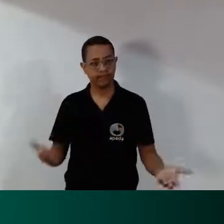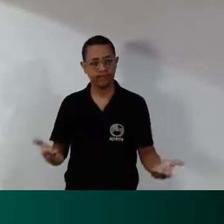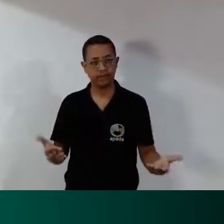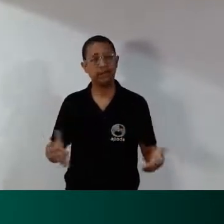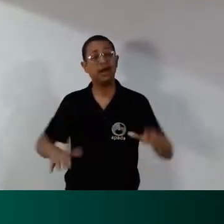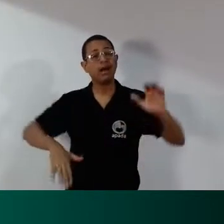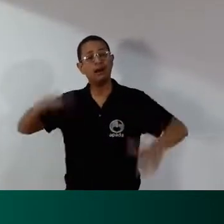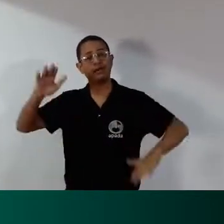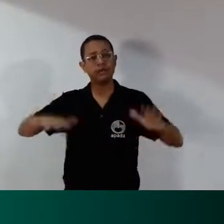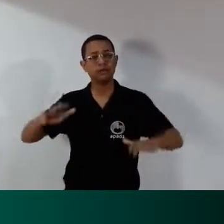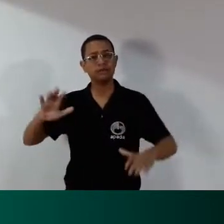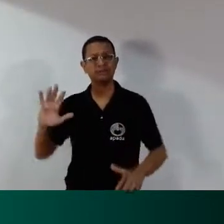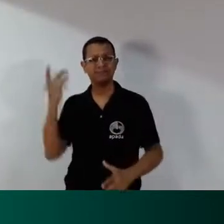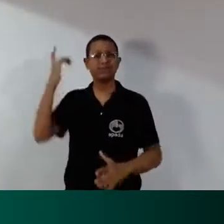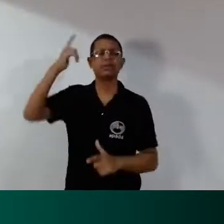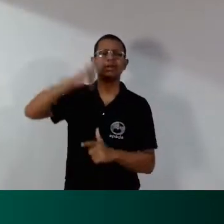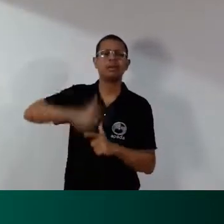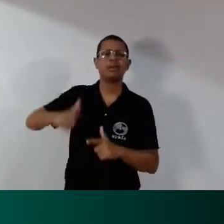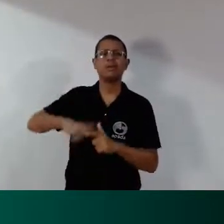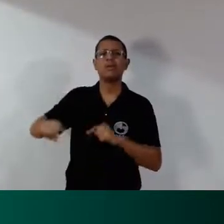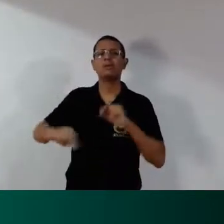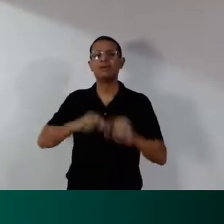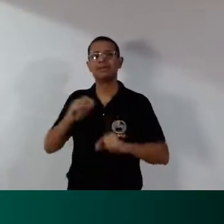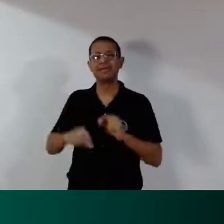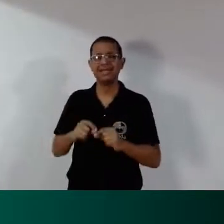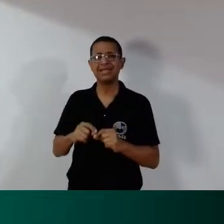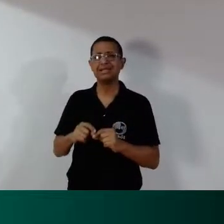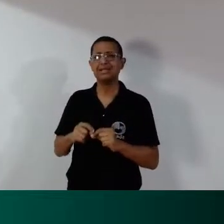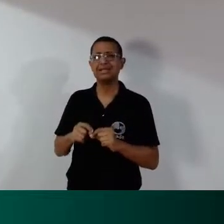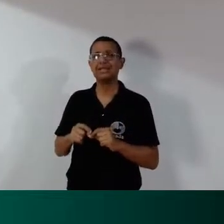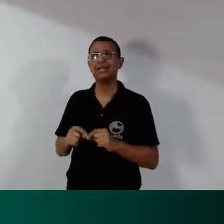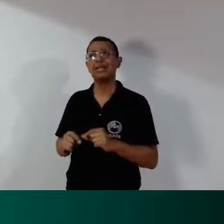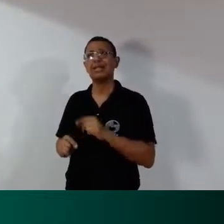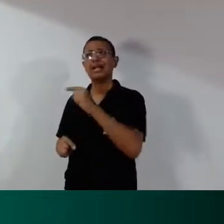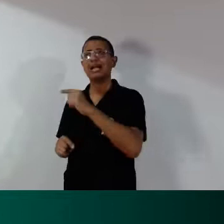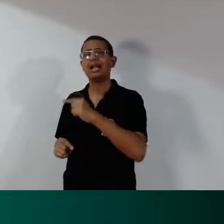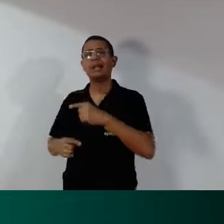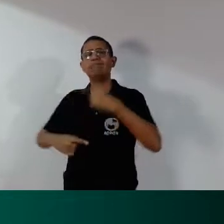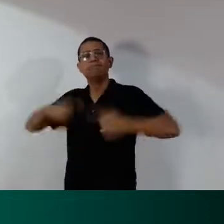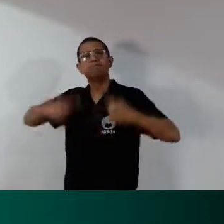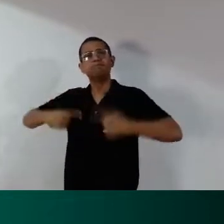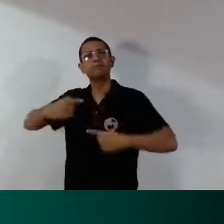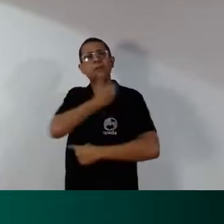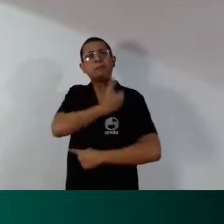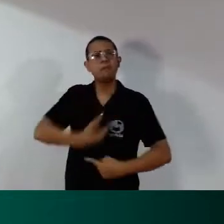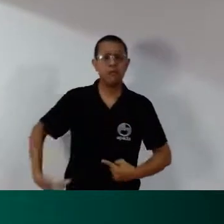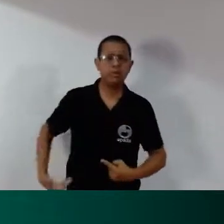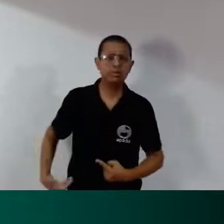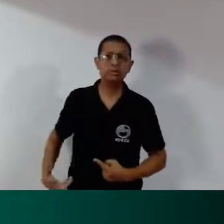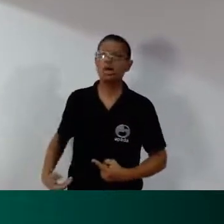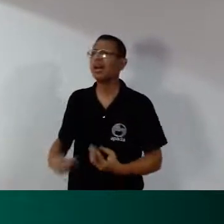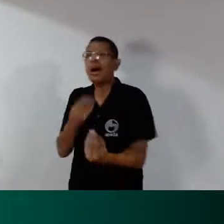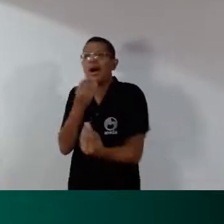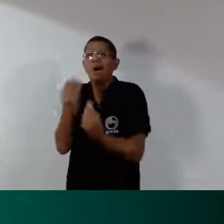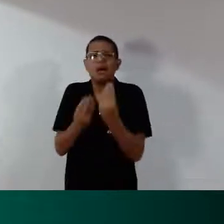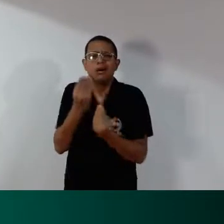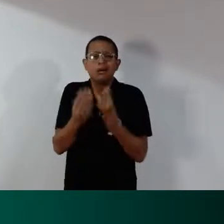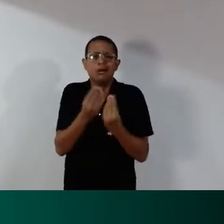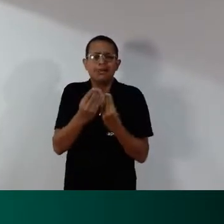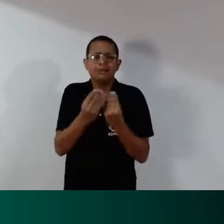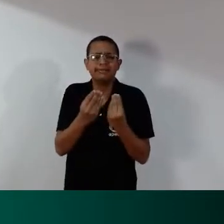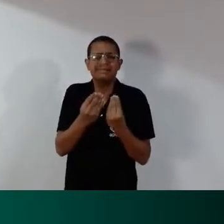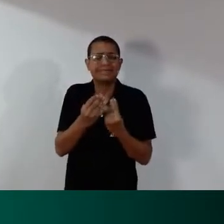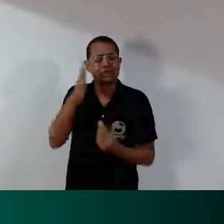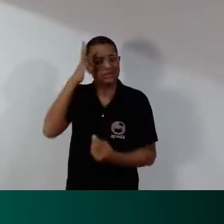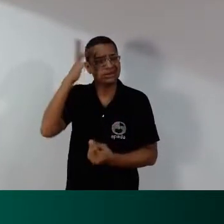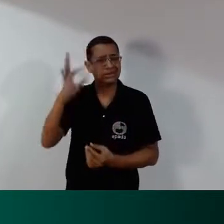entender de fato Como funciona uma política pública Oi e aí passa por um